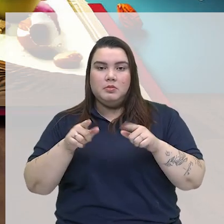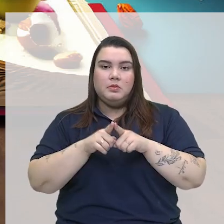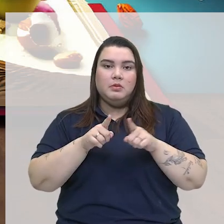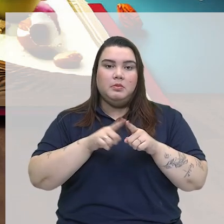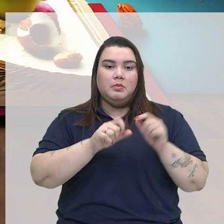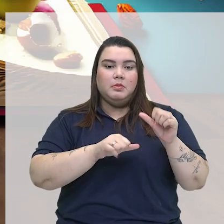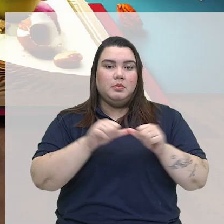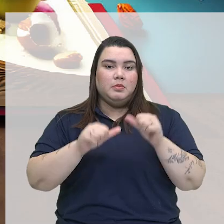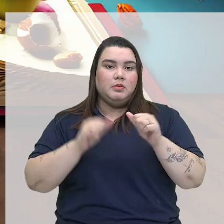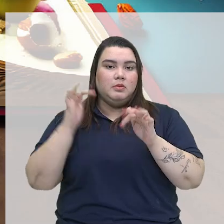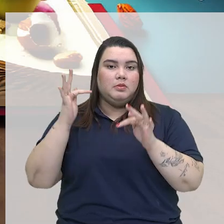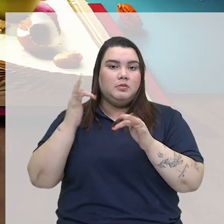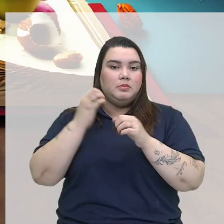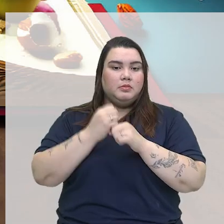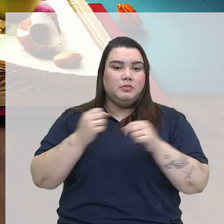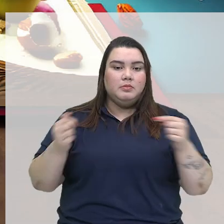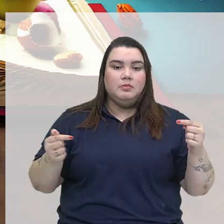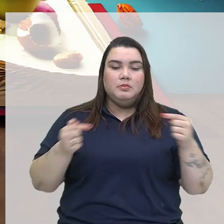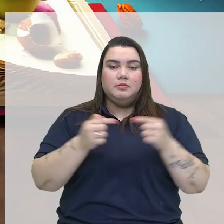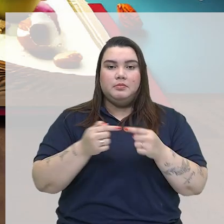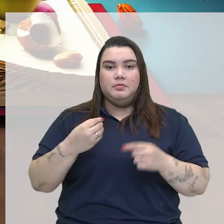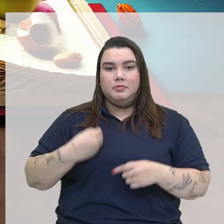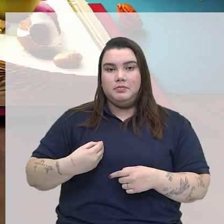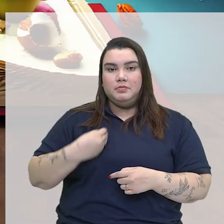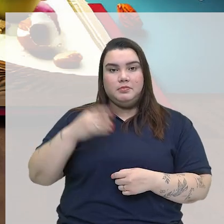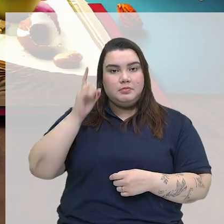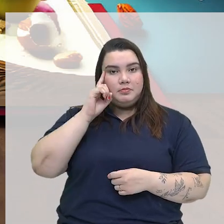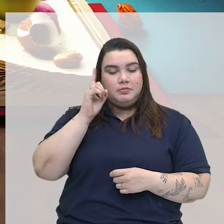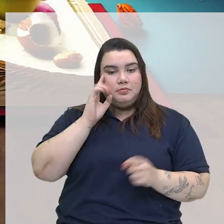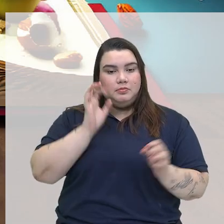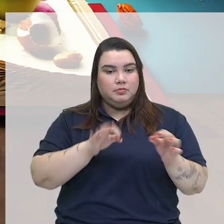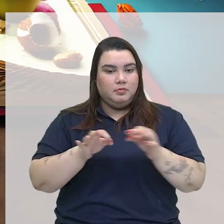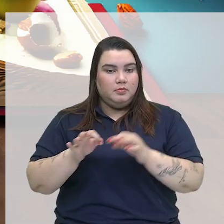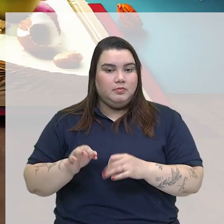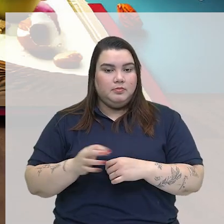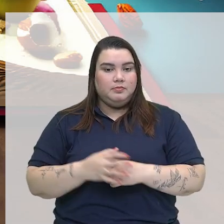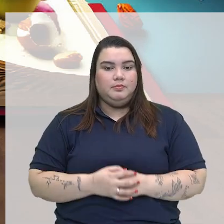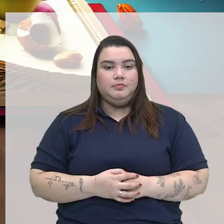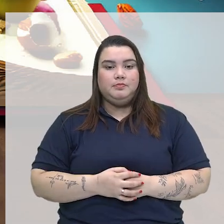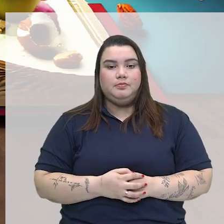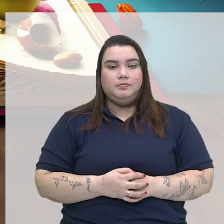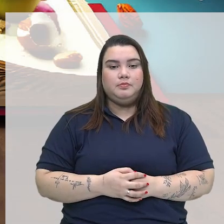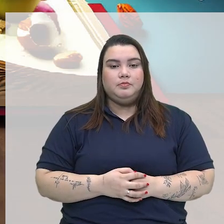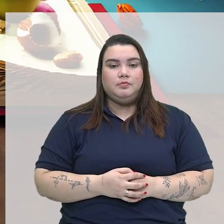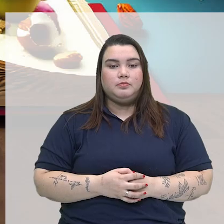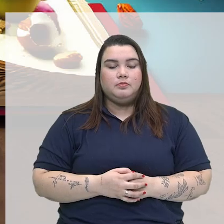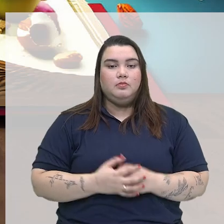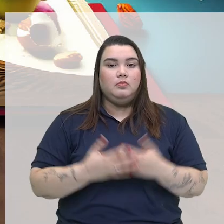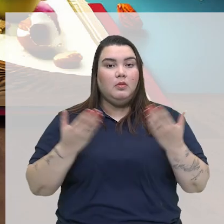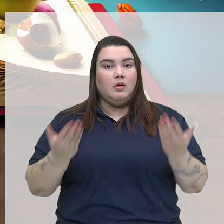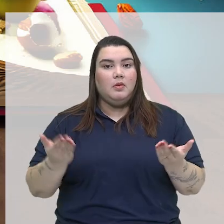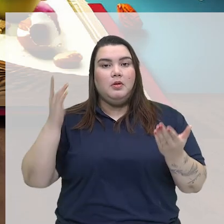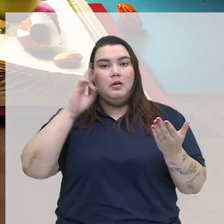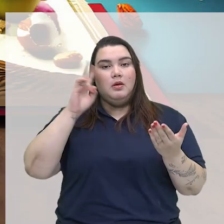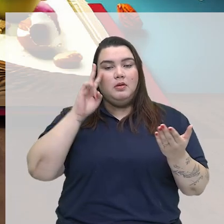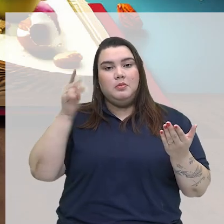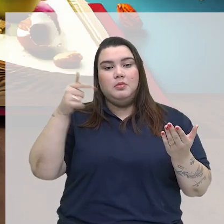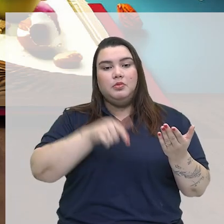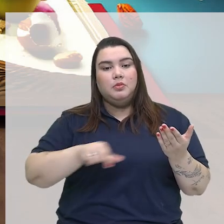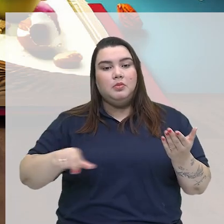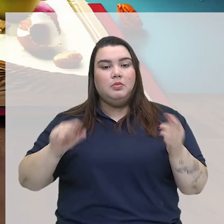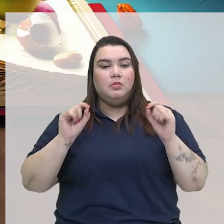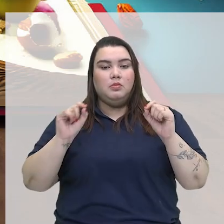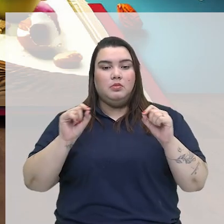físicas, né? A exemplo aí do nosso cotidiano, tá bom, gente? Então, lembrando mais uma